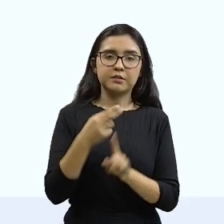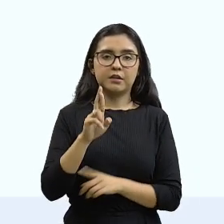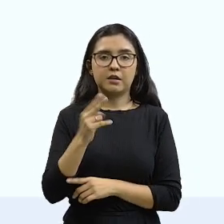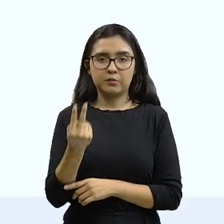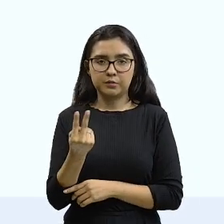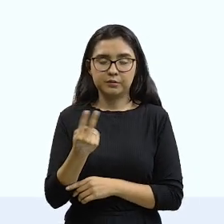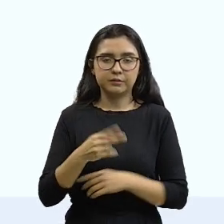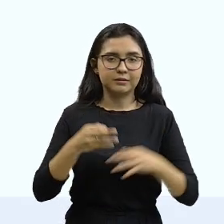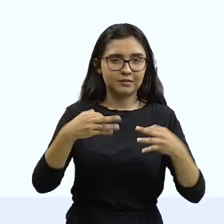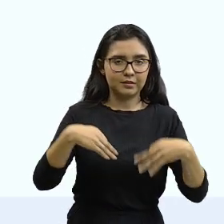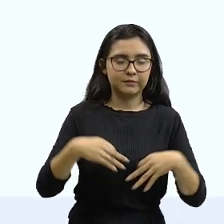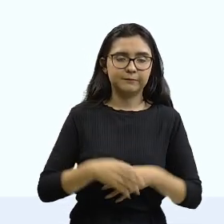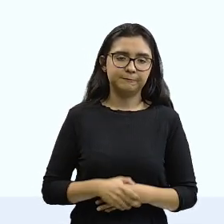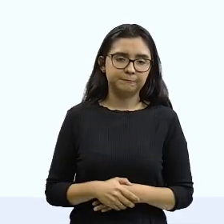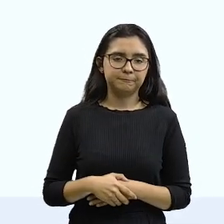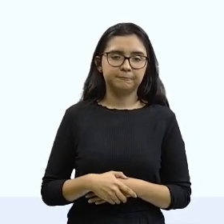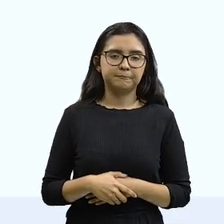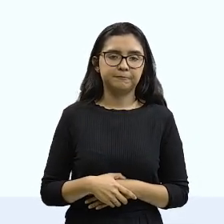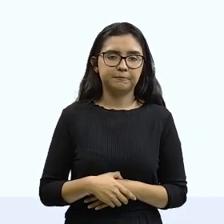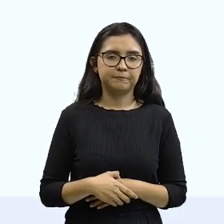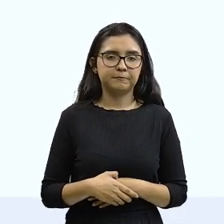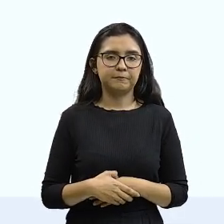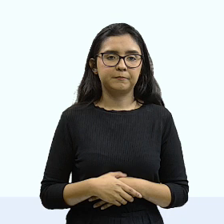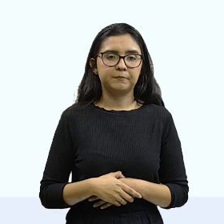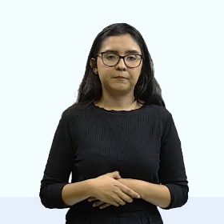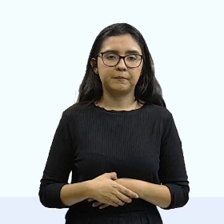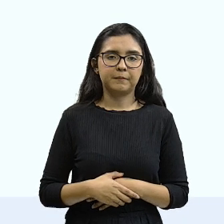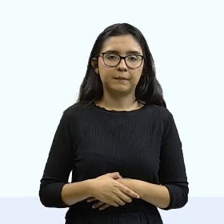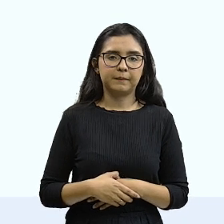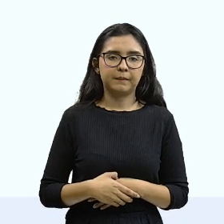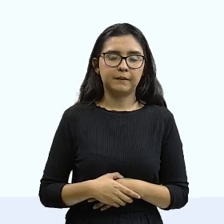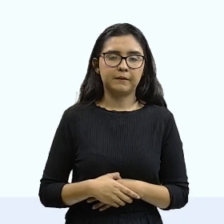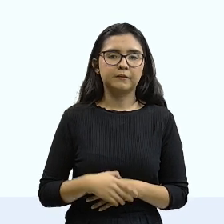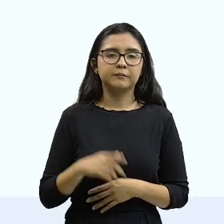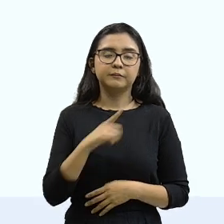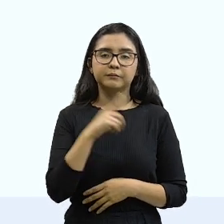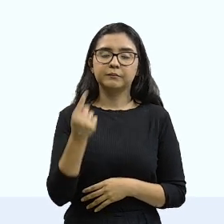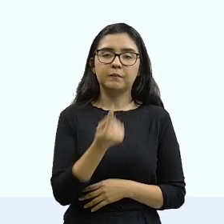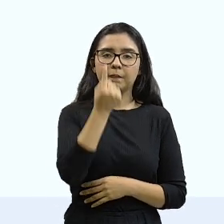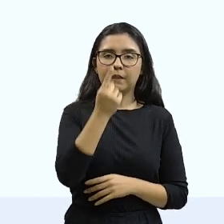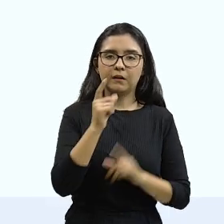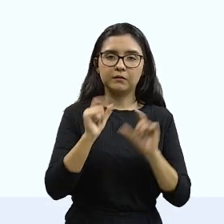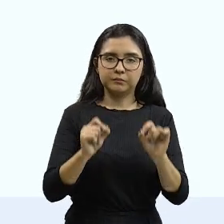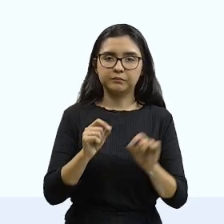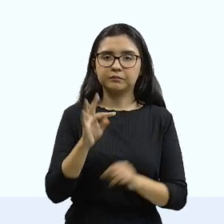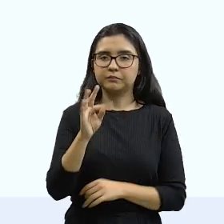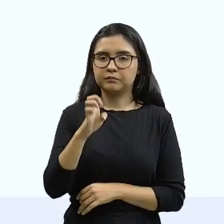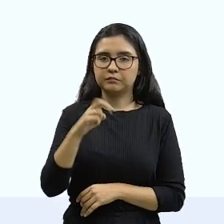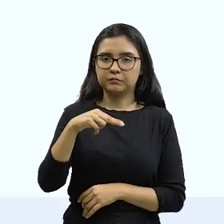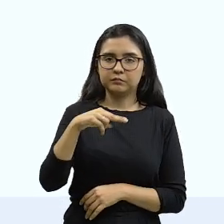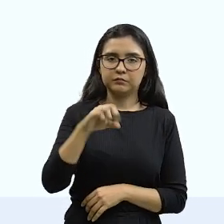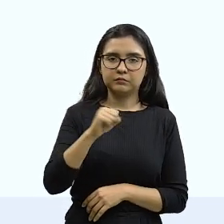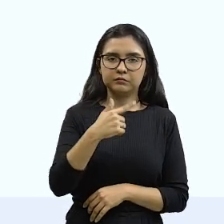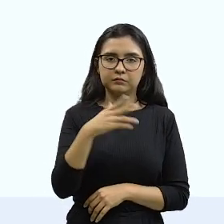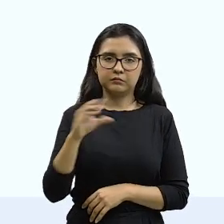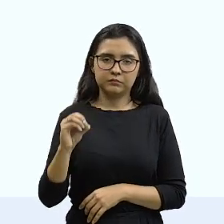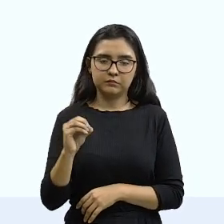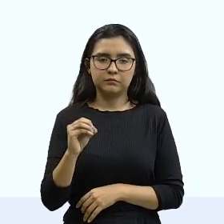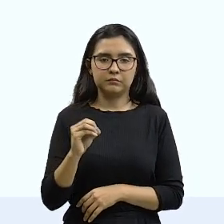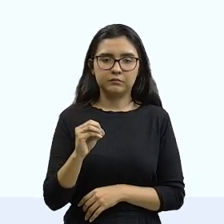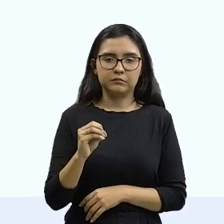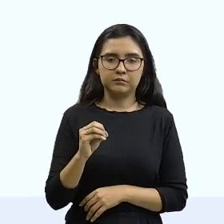Show? Na associação em paralelo, nós temos uma única tensão para todo mundo. Aqui,